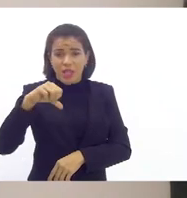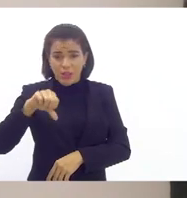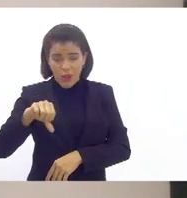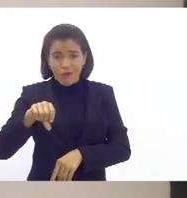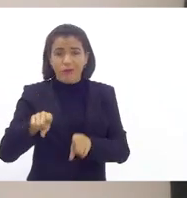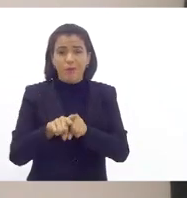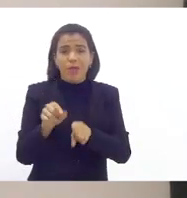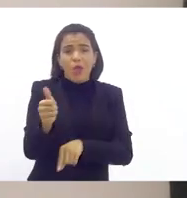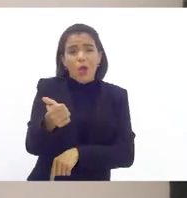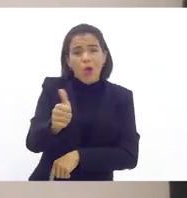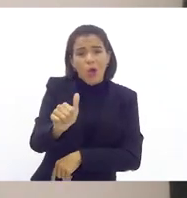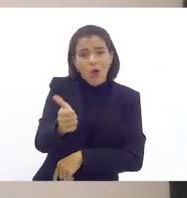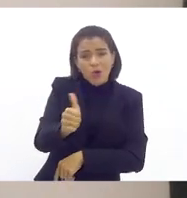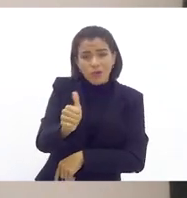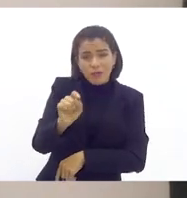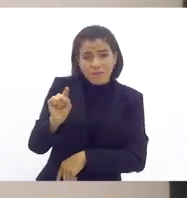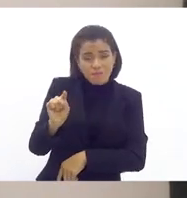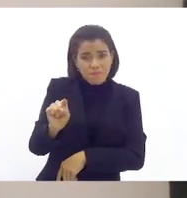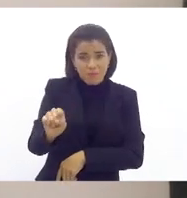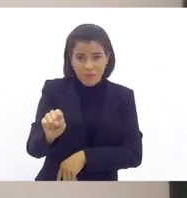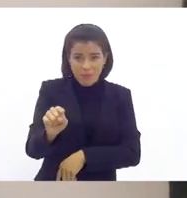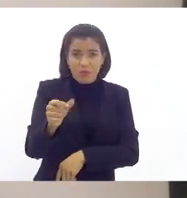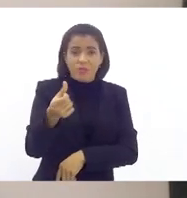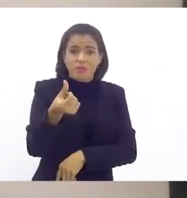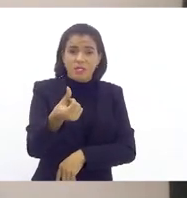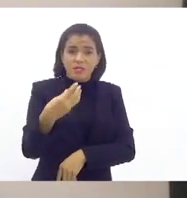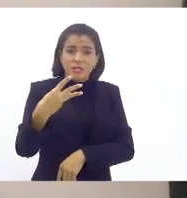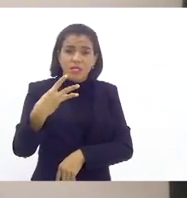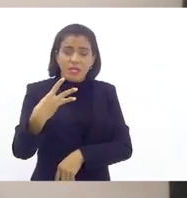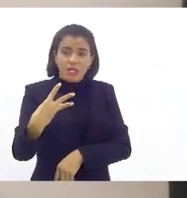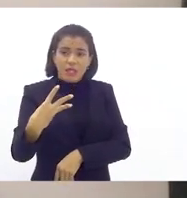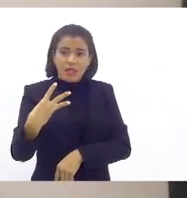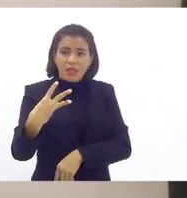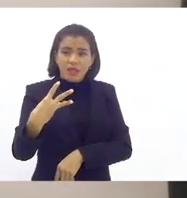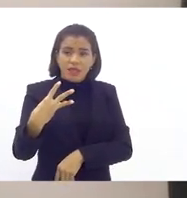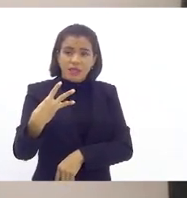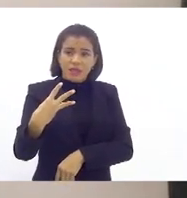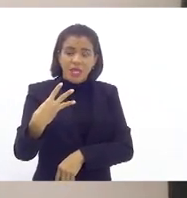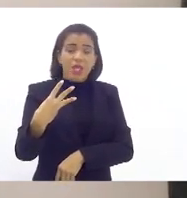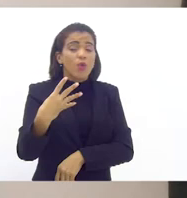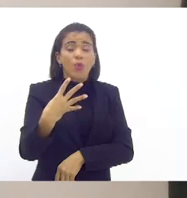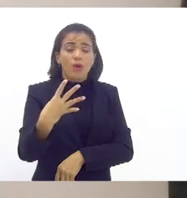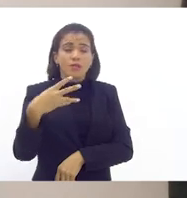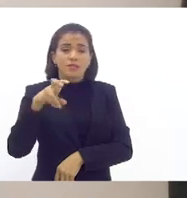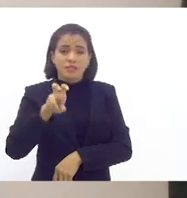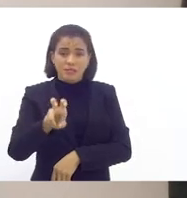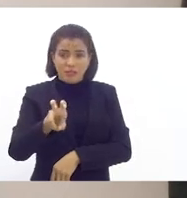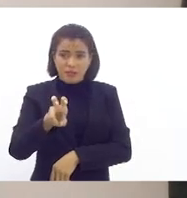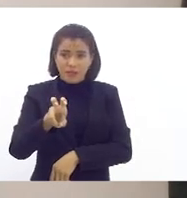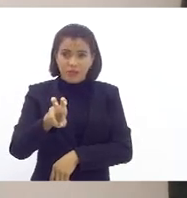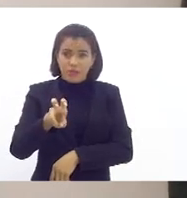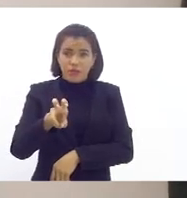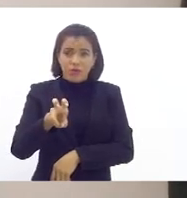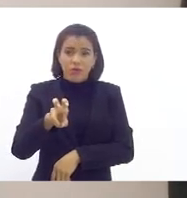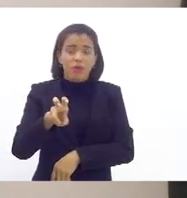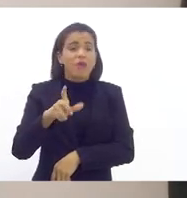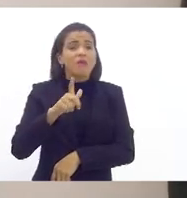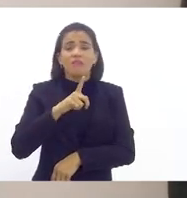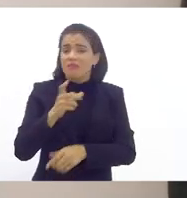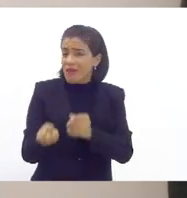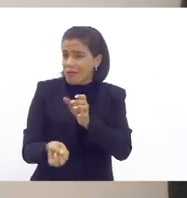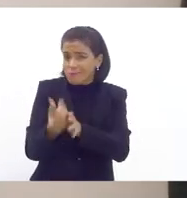.645, e vai haver outras